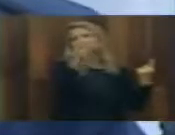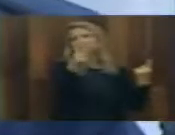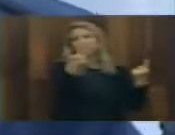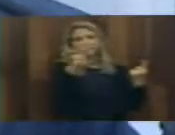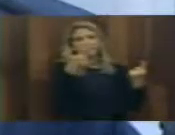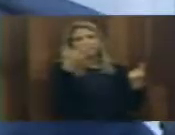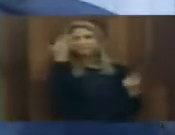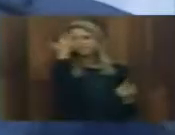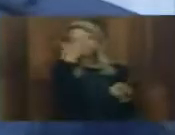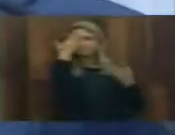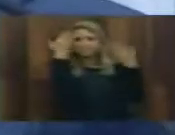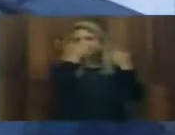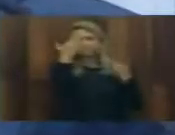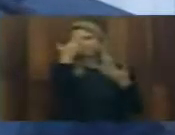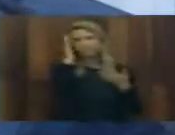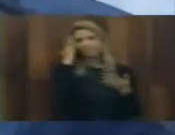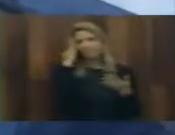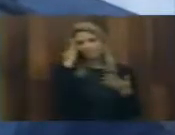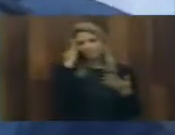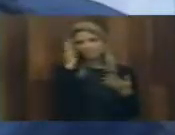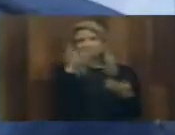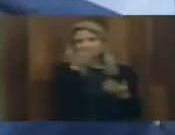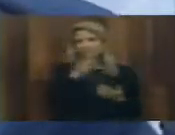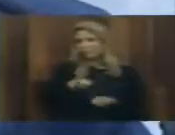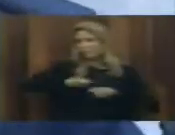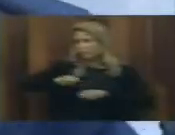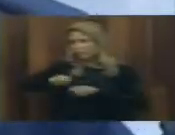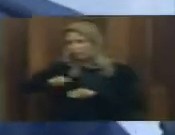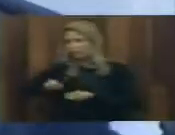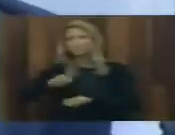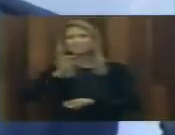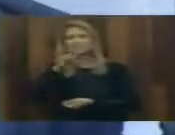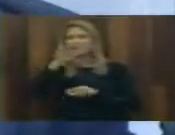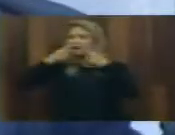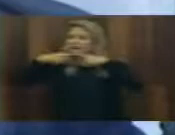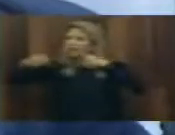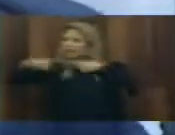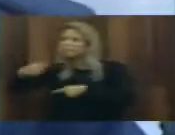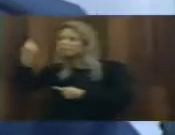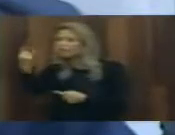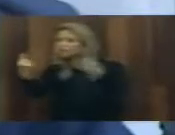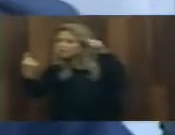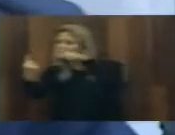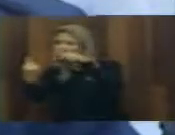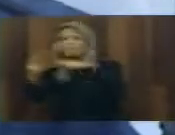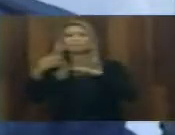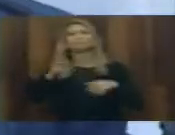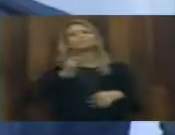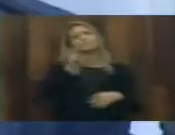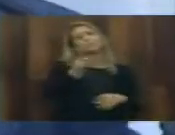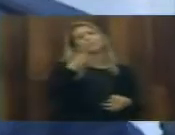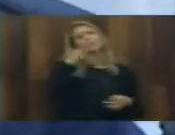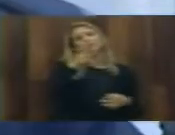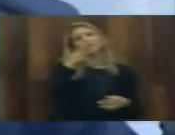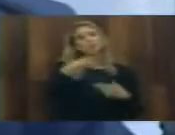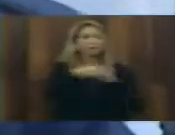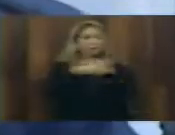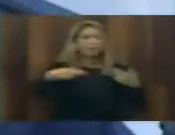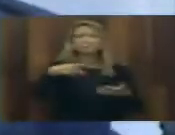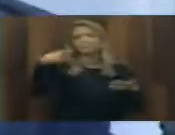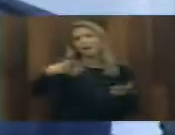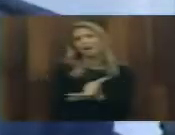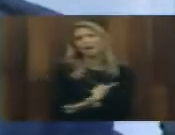já teve, acusando os outros de politicagem. Um prefeito que se fez de vítima para ganhar a eleição, que traiu seus